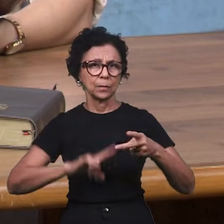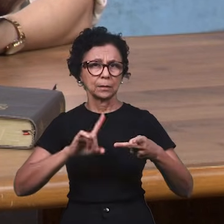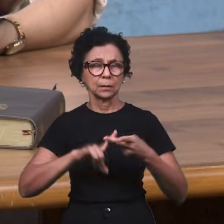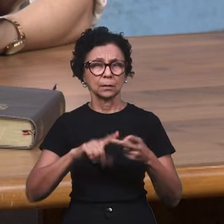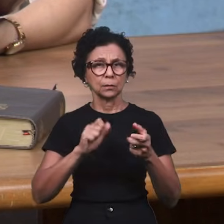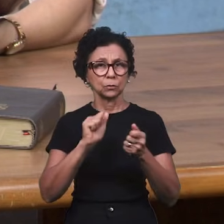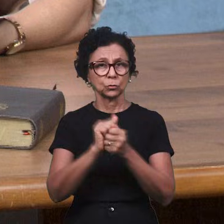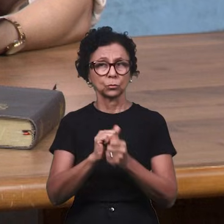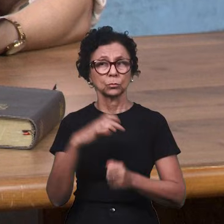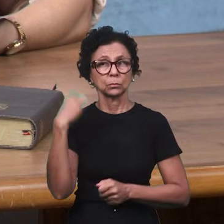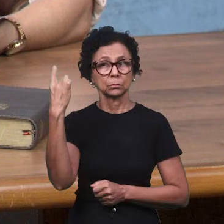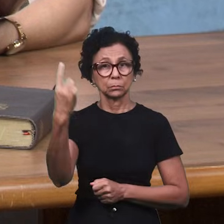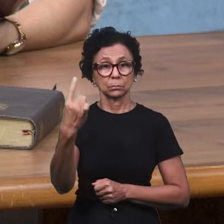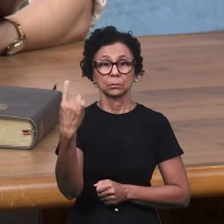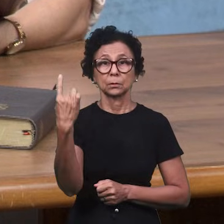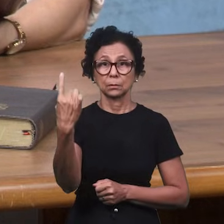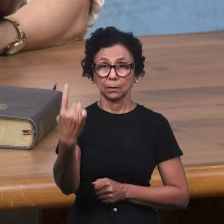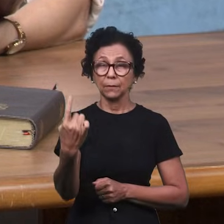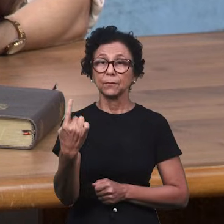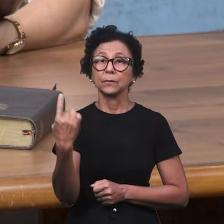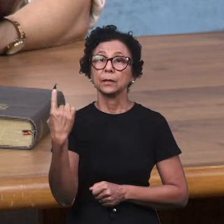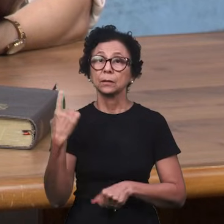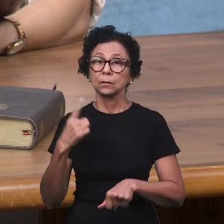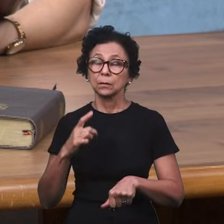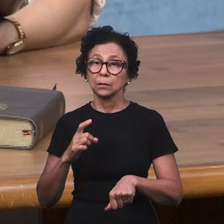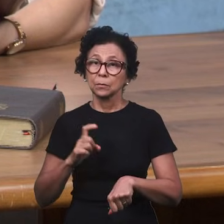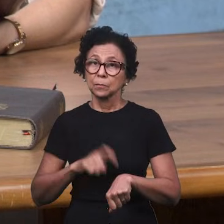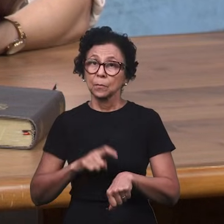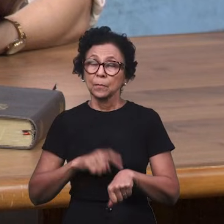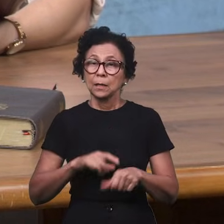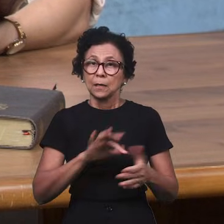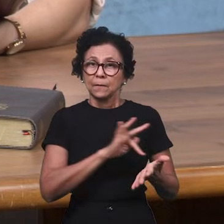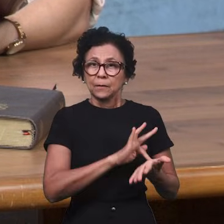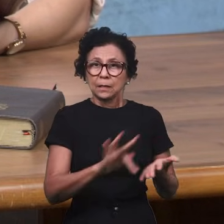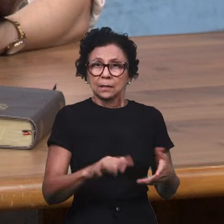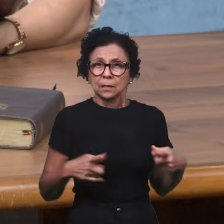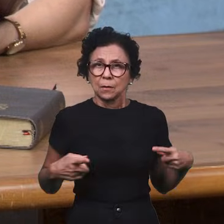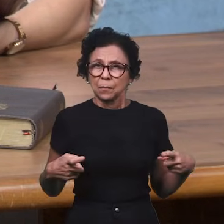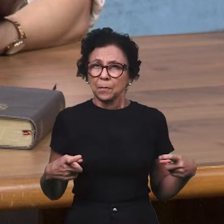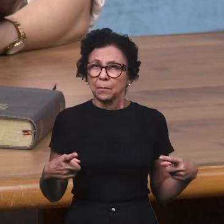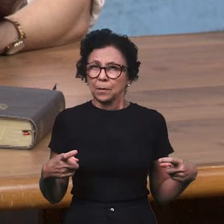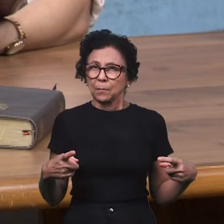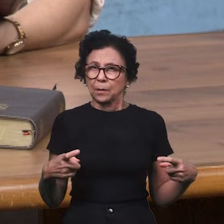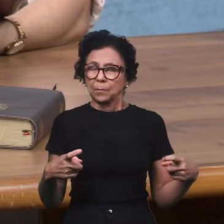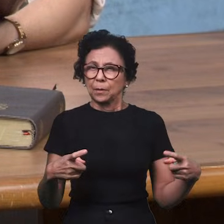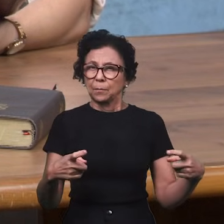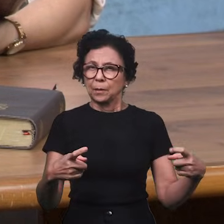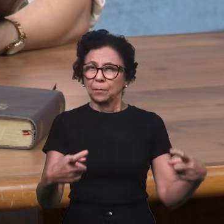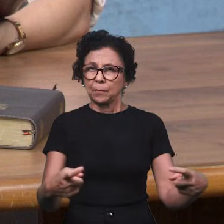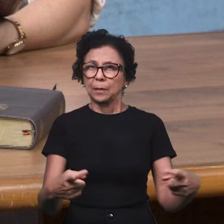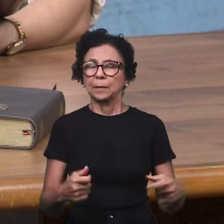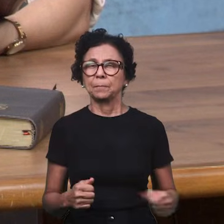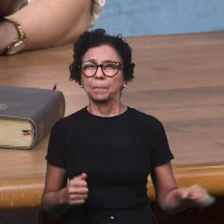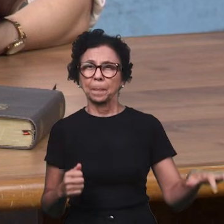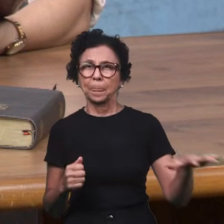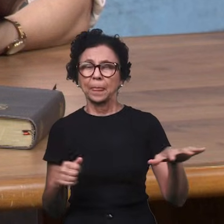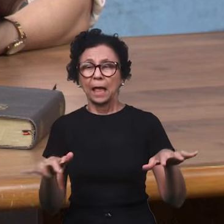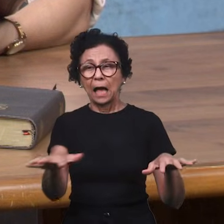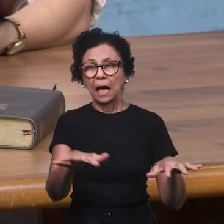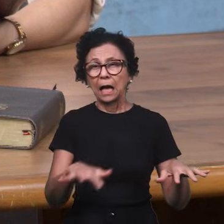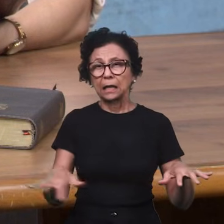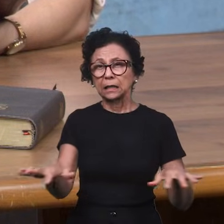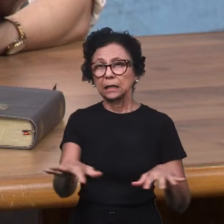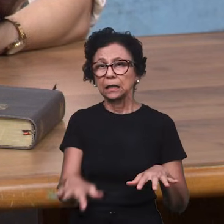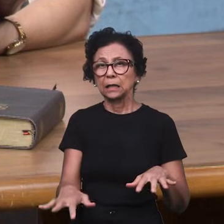quando os filisteus ali se ajuntaram à peleja, e o pedaço de campo estava cheio de cevada, e o